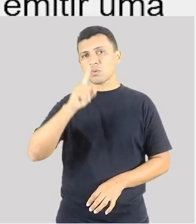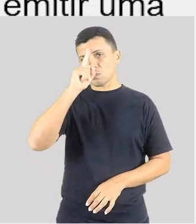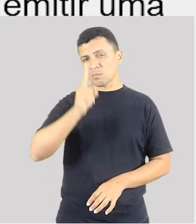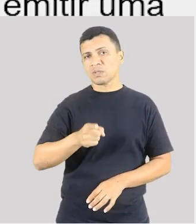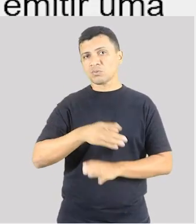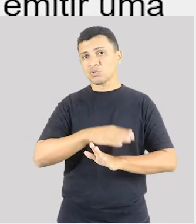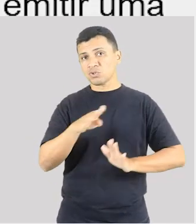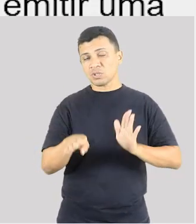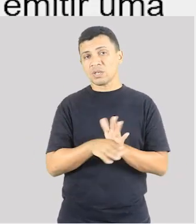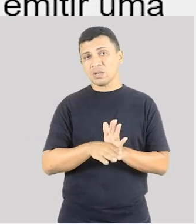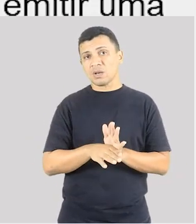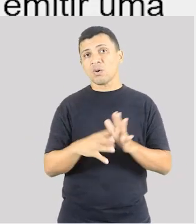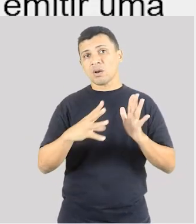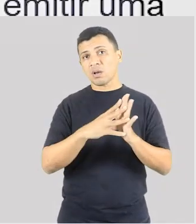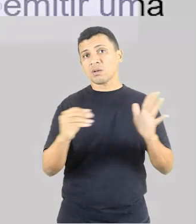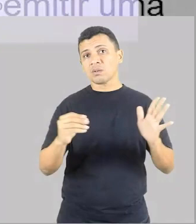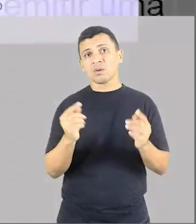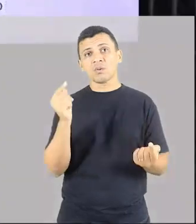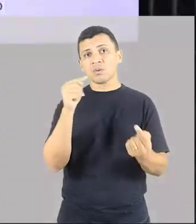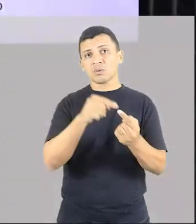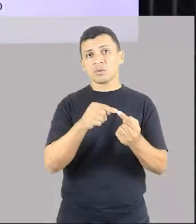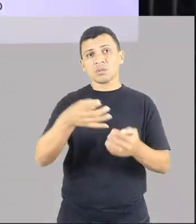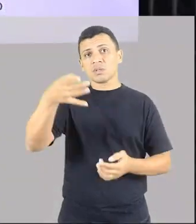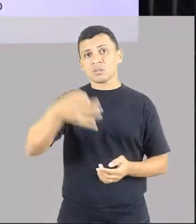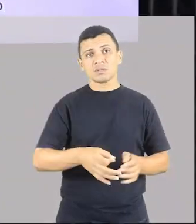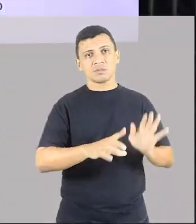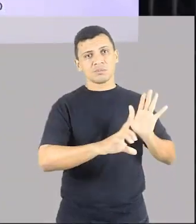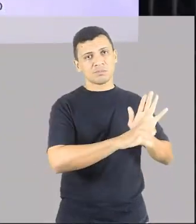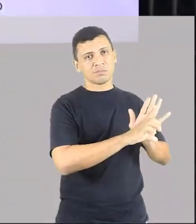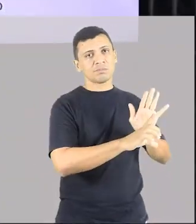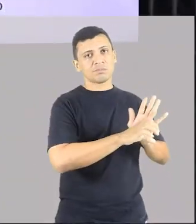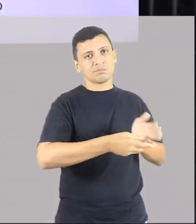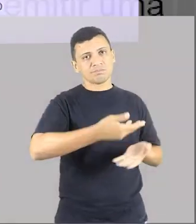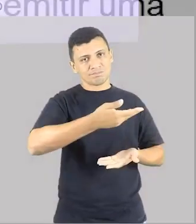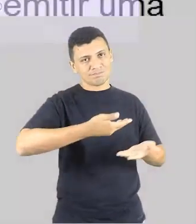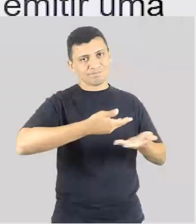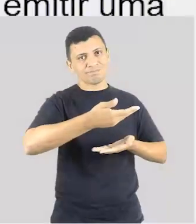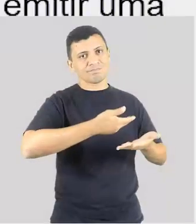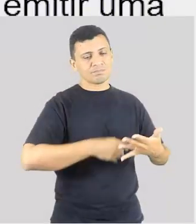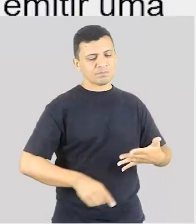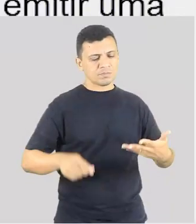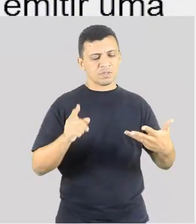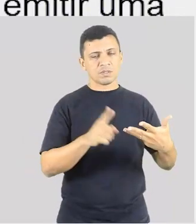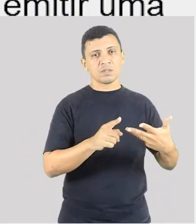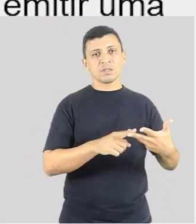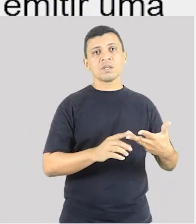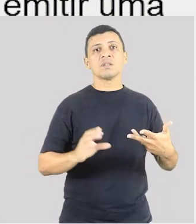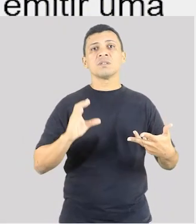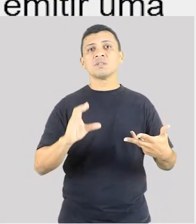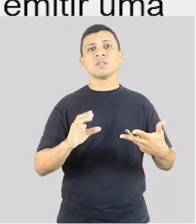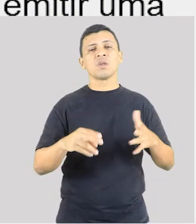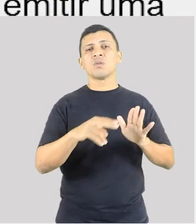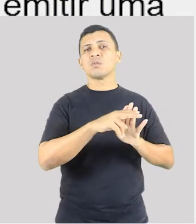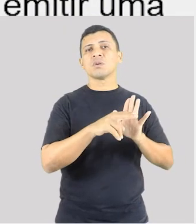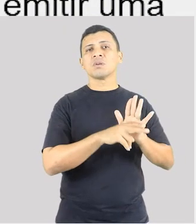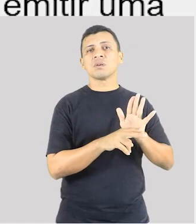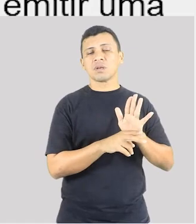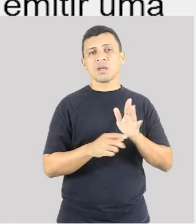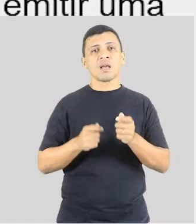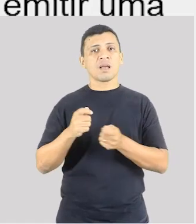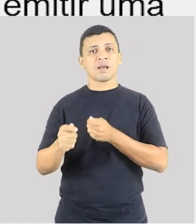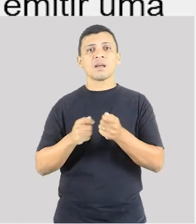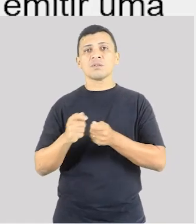e abstrato visando a correta aplicação da lei. Letra C. Os atos normativos são aqueles em que a administração